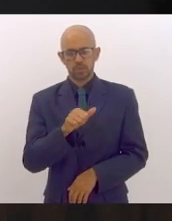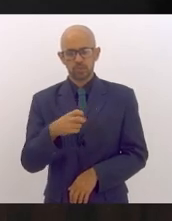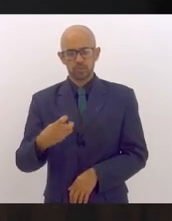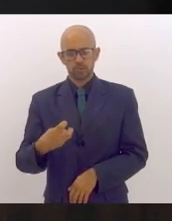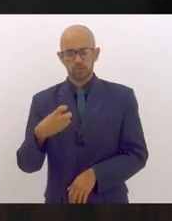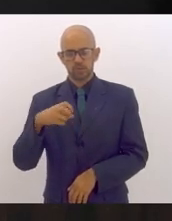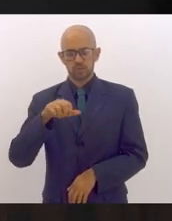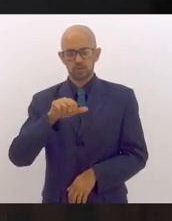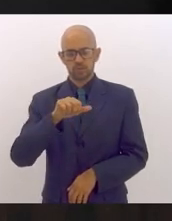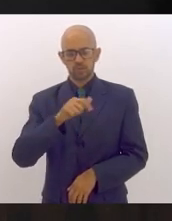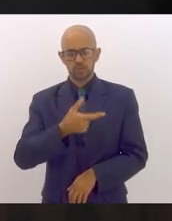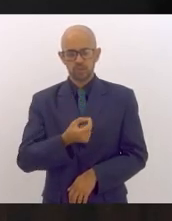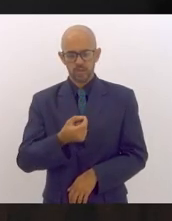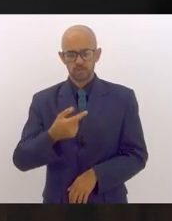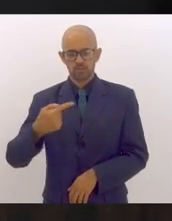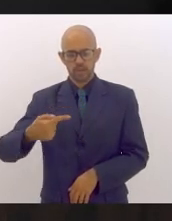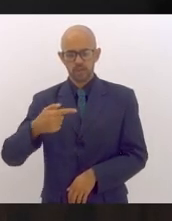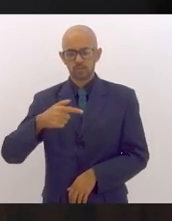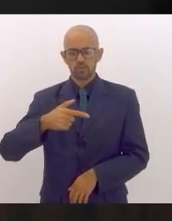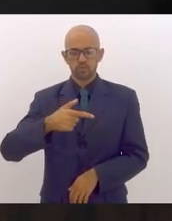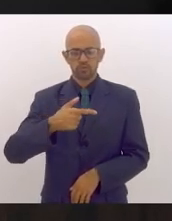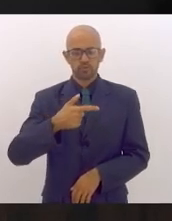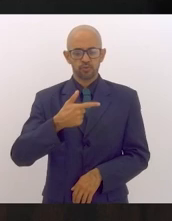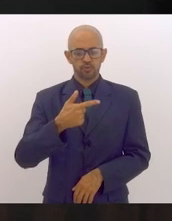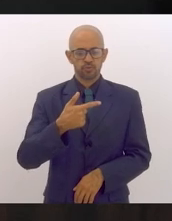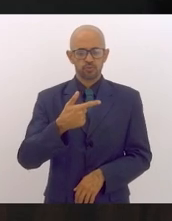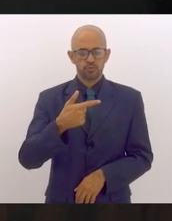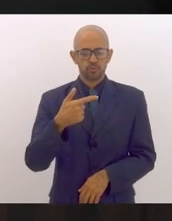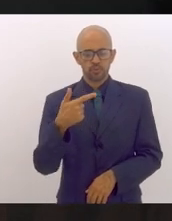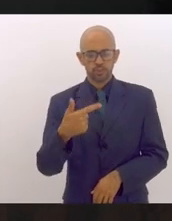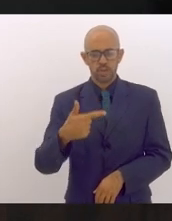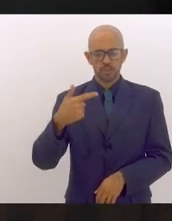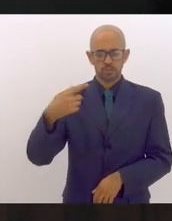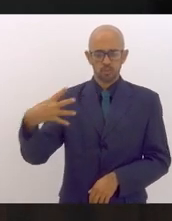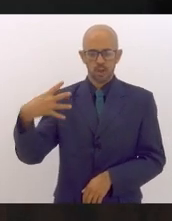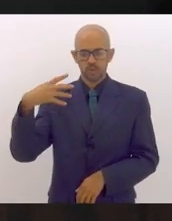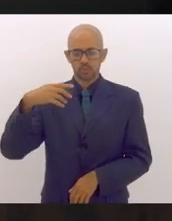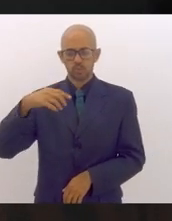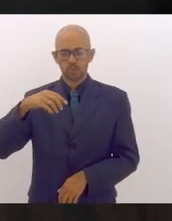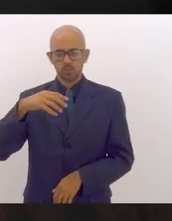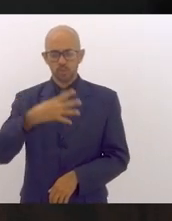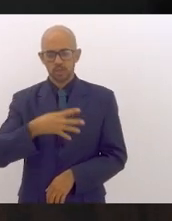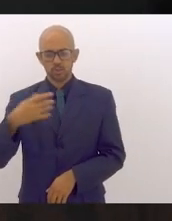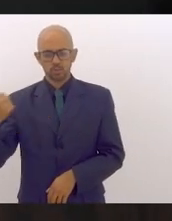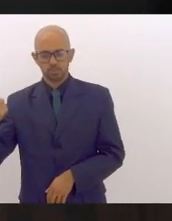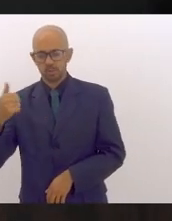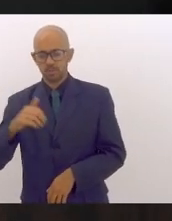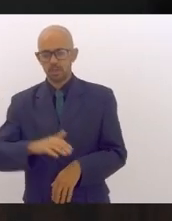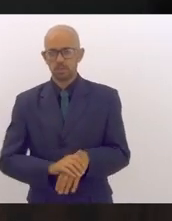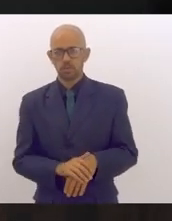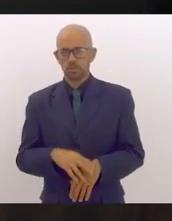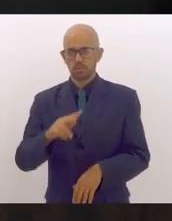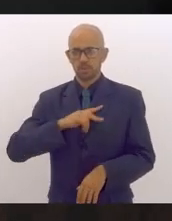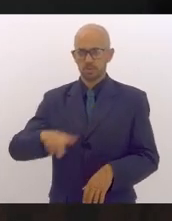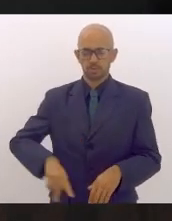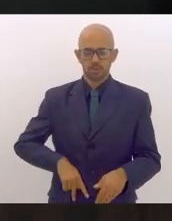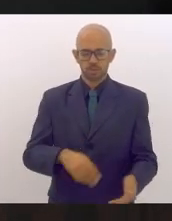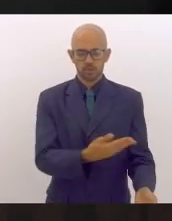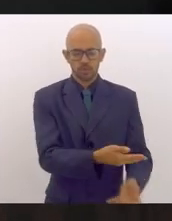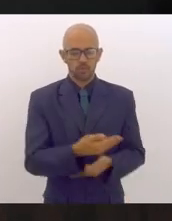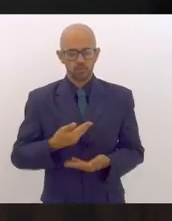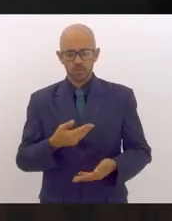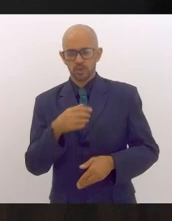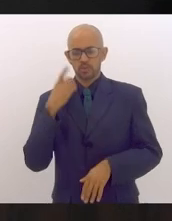21º, 25º, 27º, 28º, 34º, 41º. A presidência convida